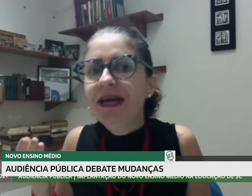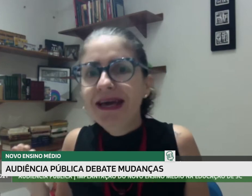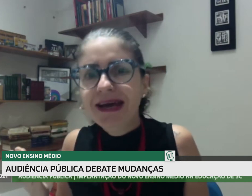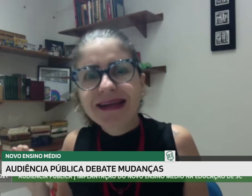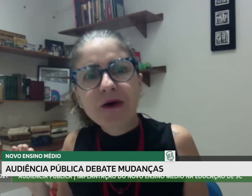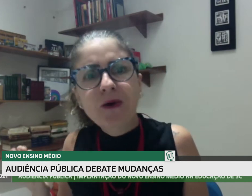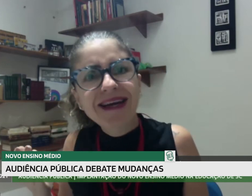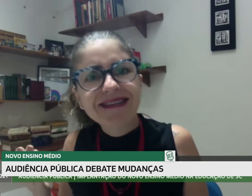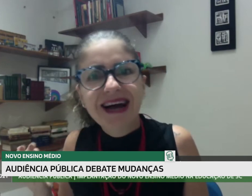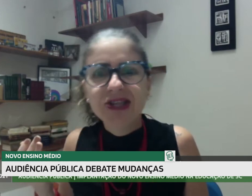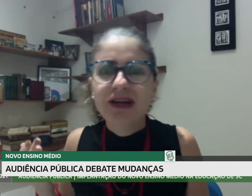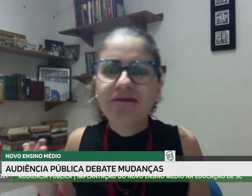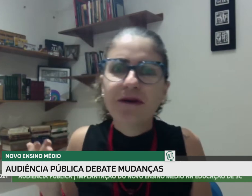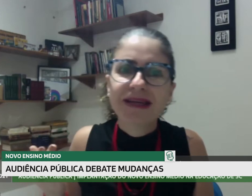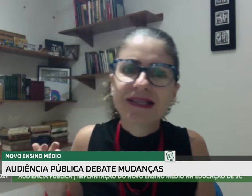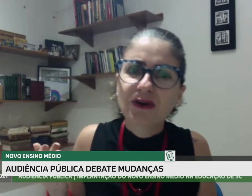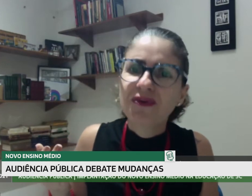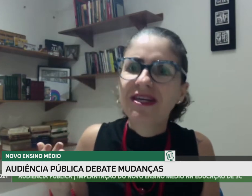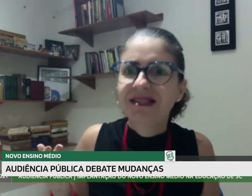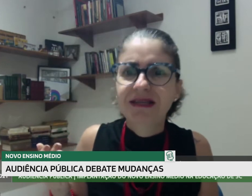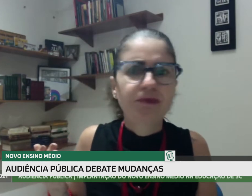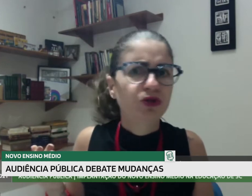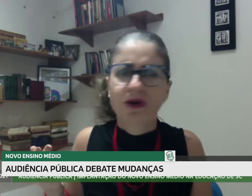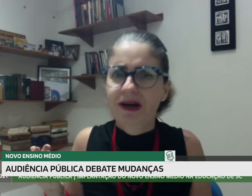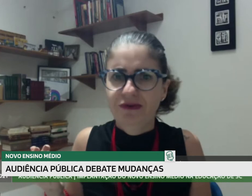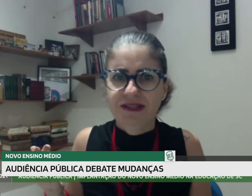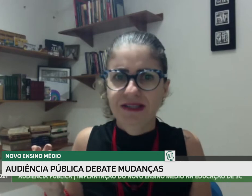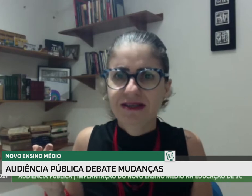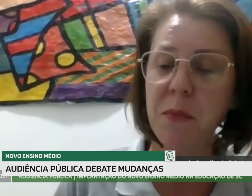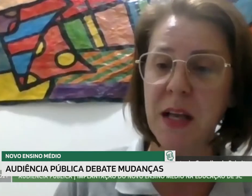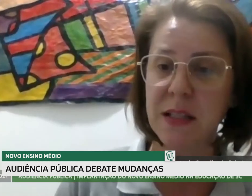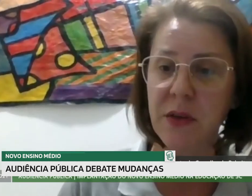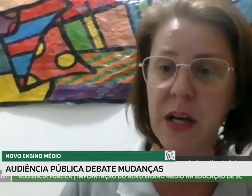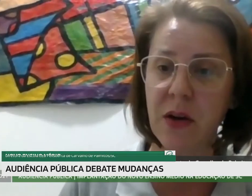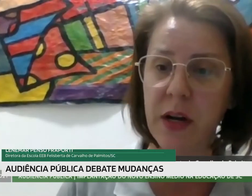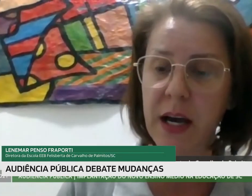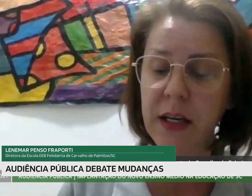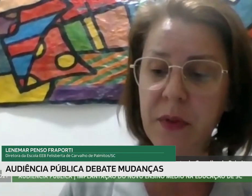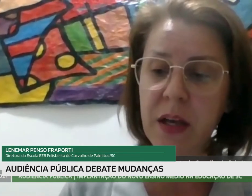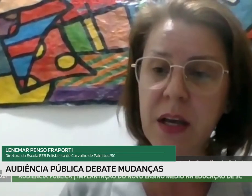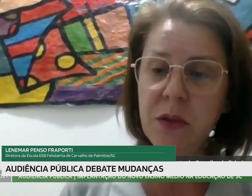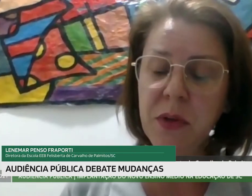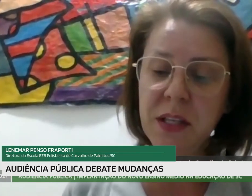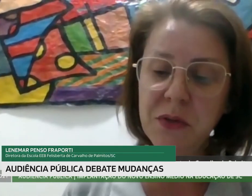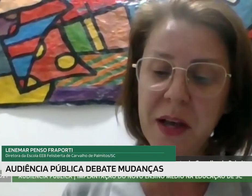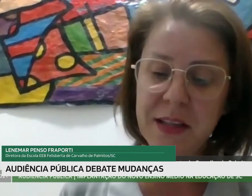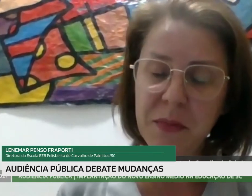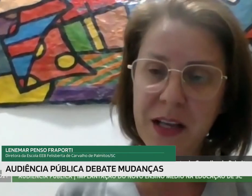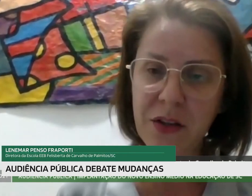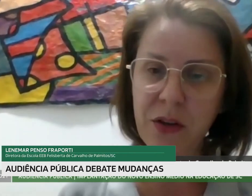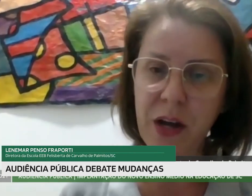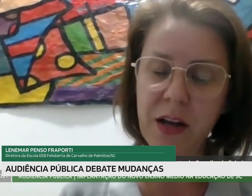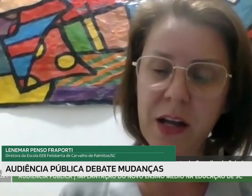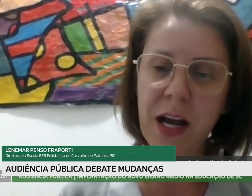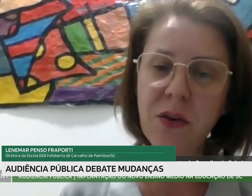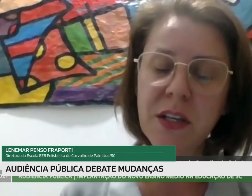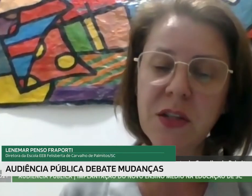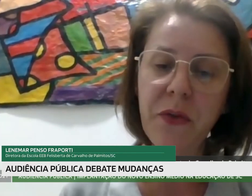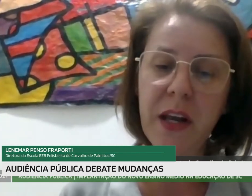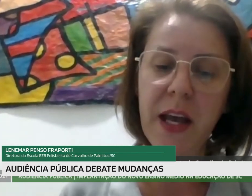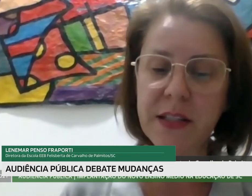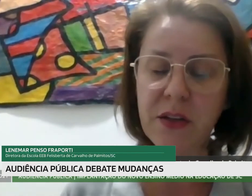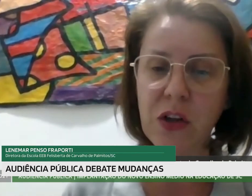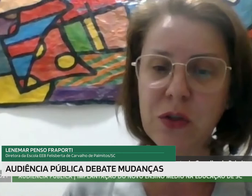melhoria na qualidade da formação oferecida para os jovens? Há uma ampliação de cargo horário. No entanto, essa ampliação de cargo